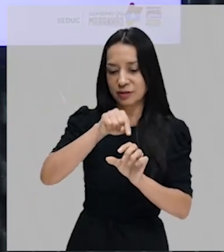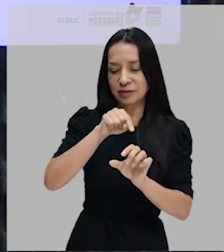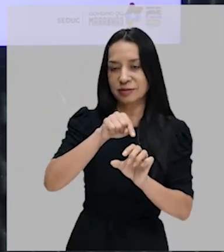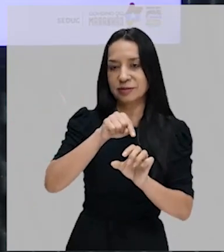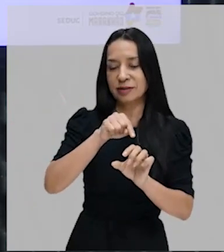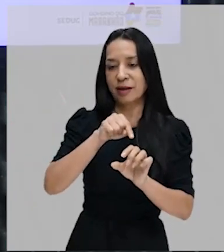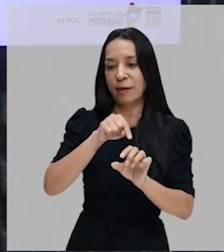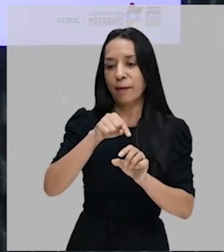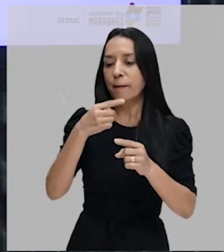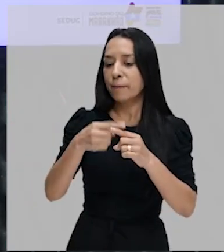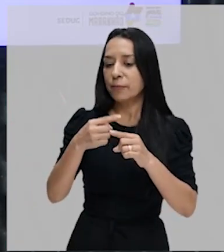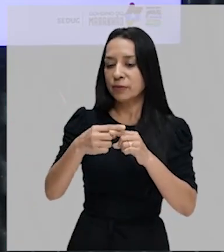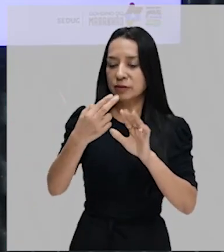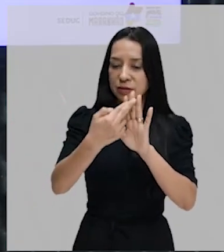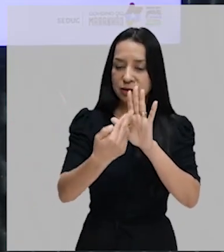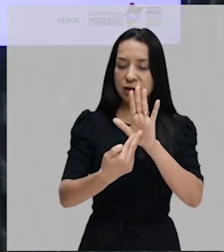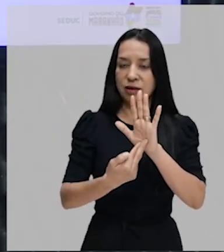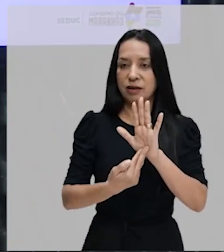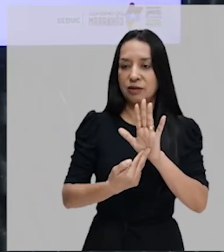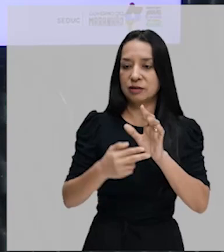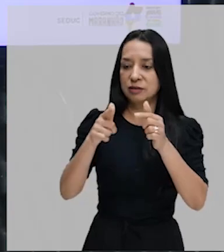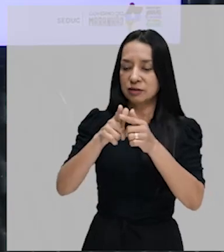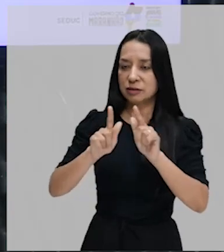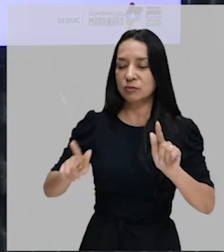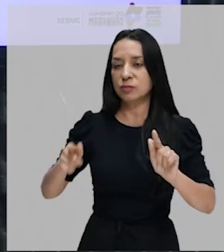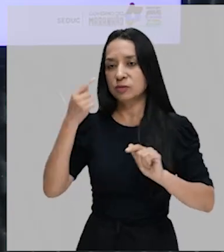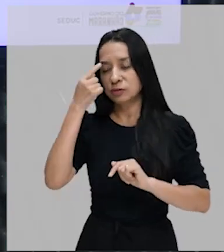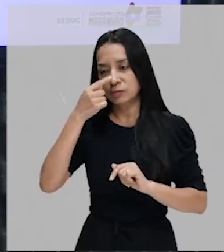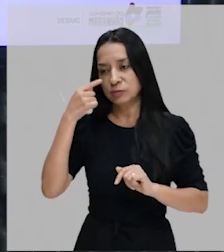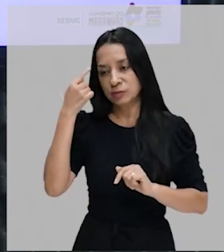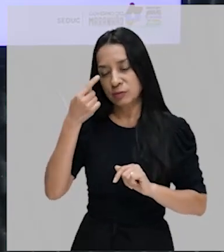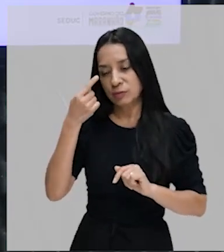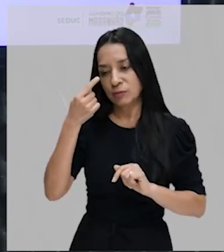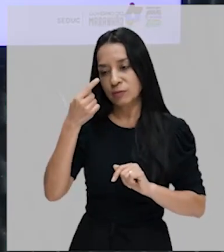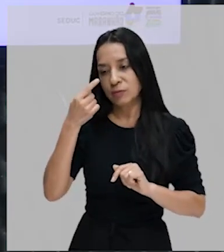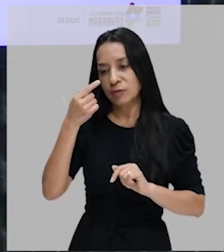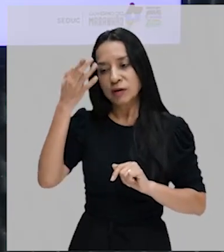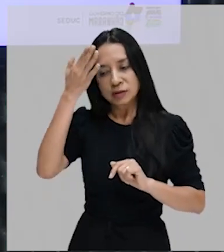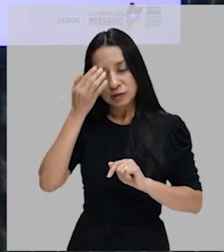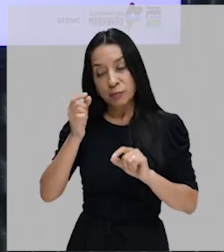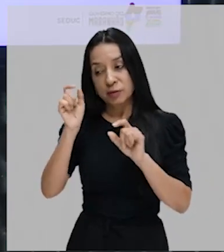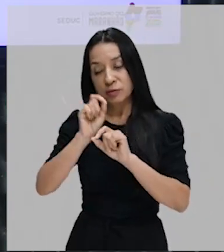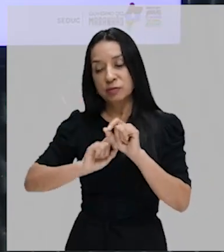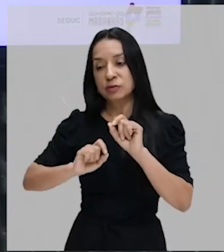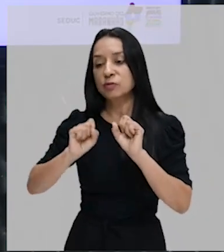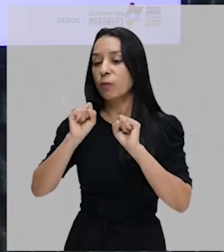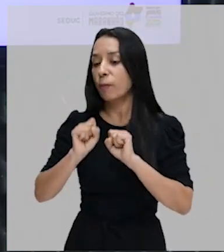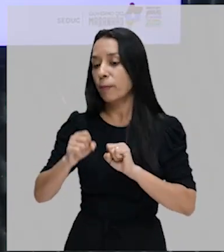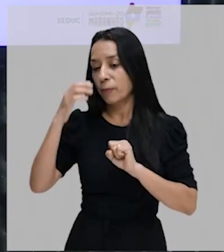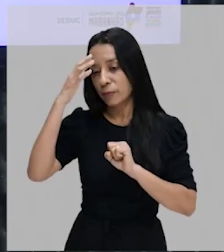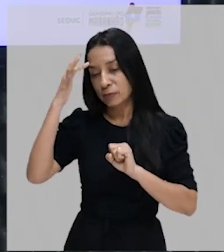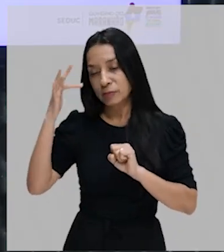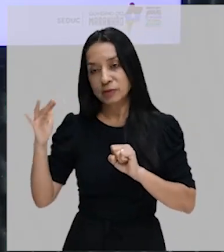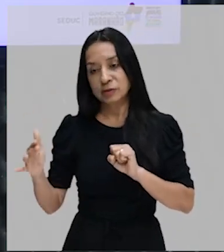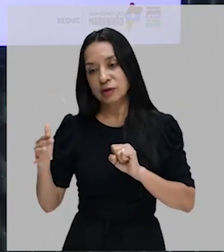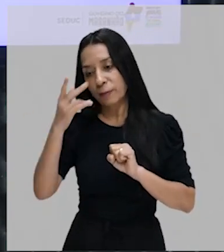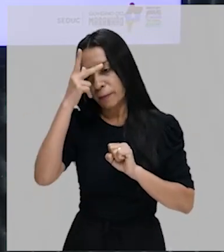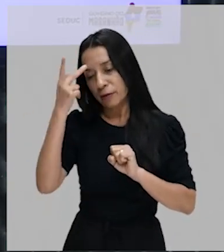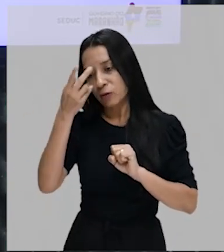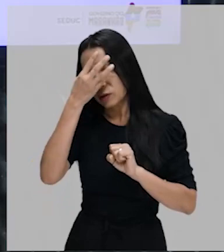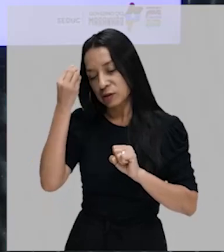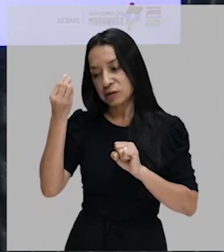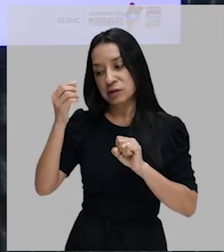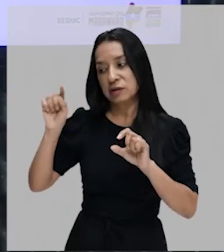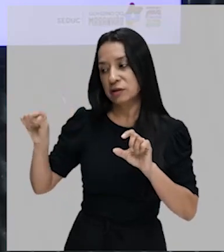da gramática. Eu tenho que ter as duas pontuações, tá? É óbvio que eu, sabendo disso, posso imaginar que a pessoa esqueceu de colocar e